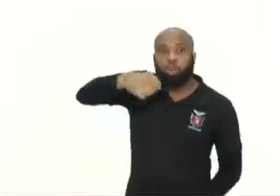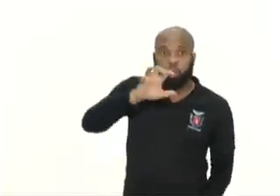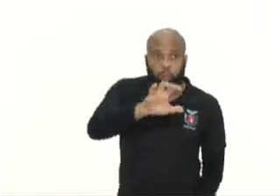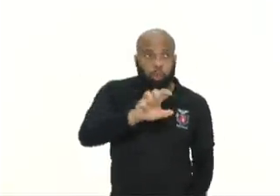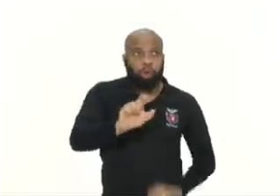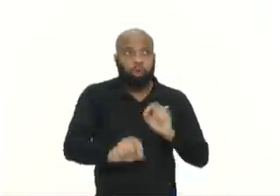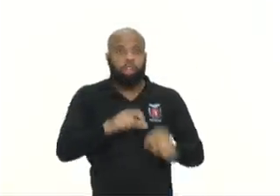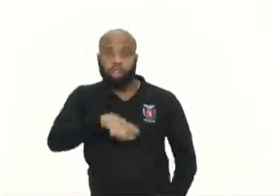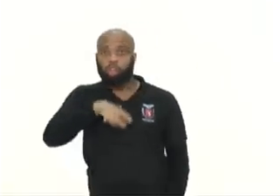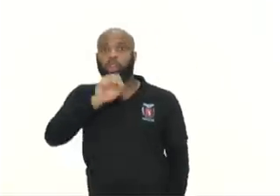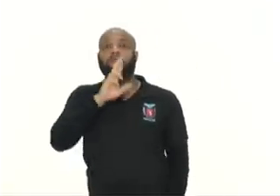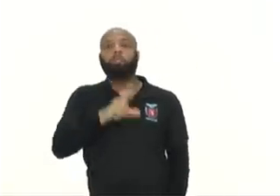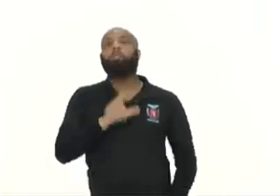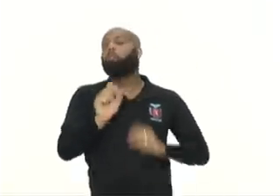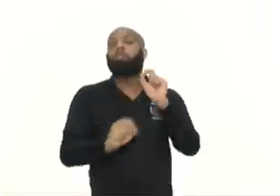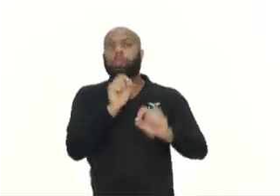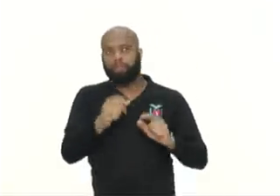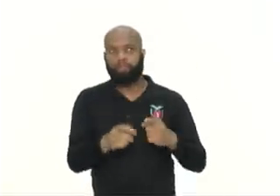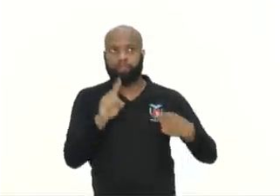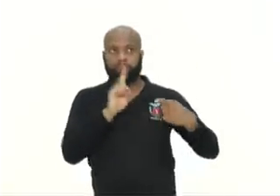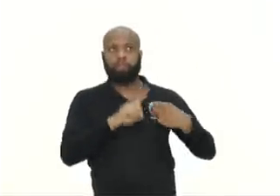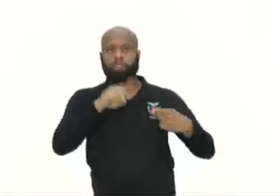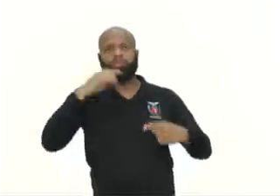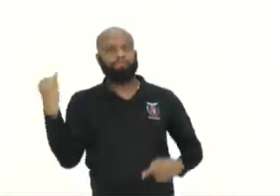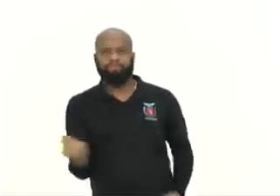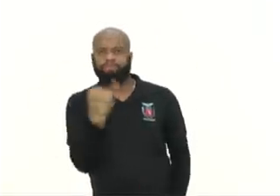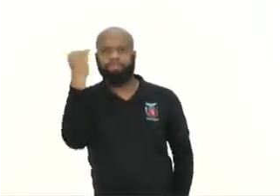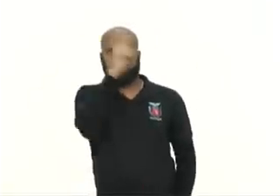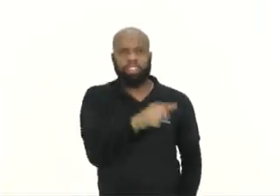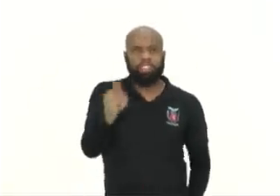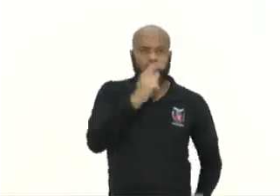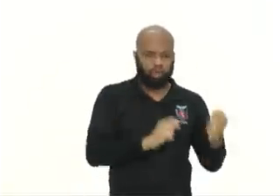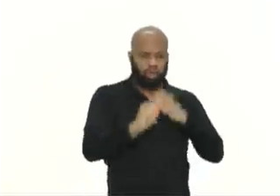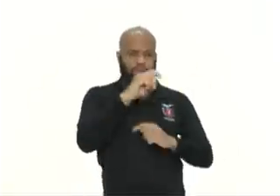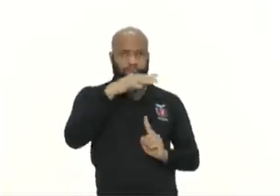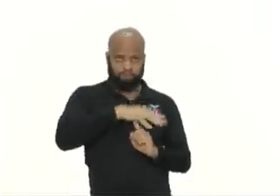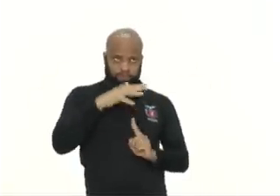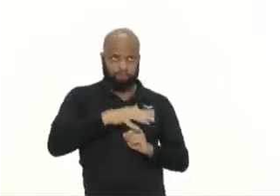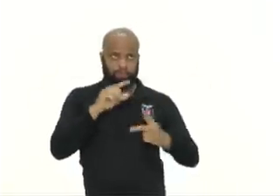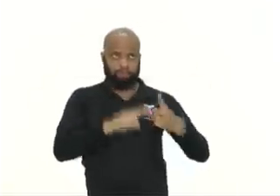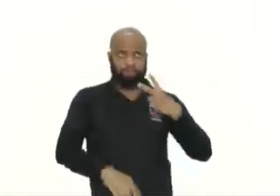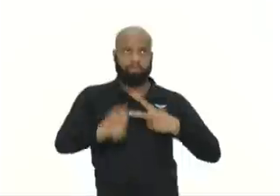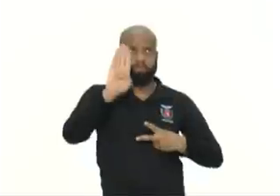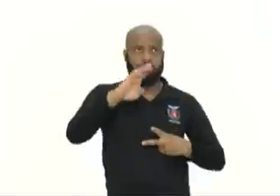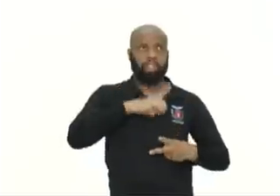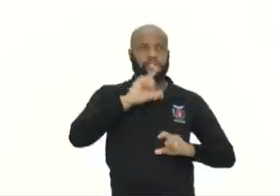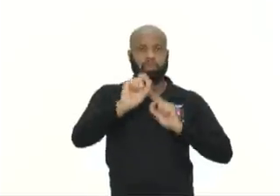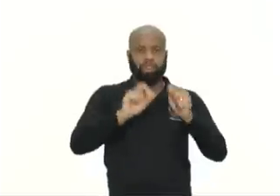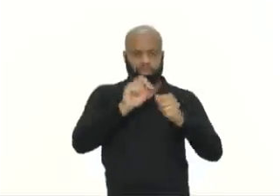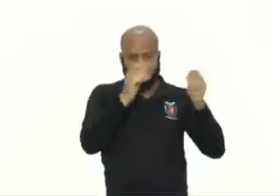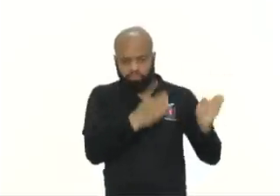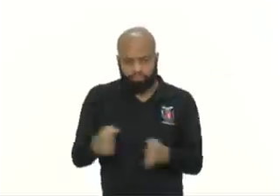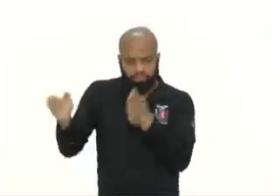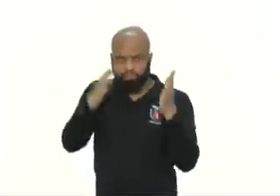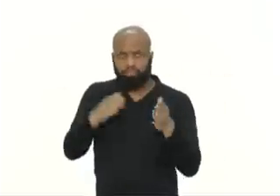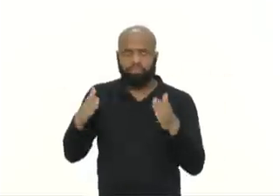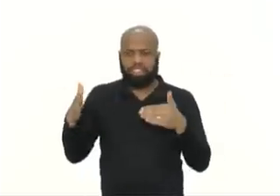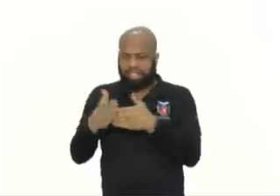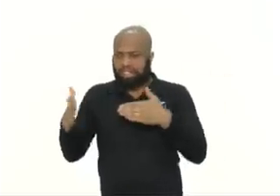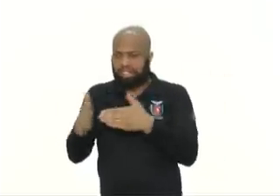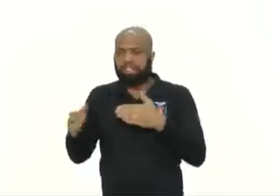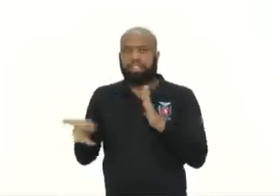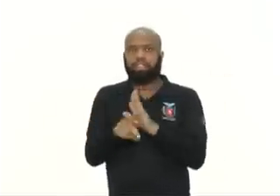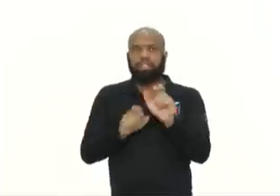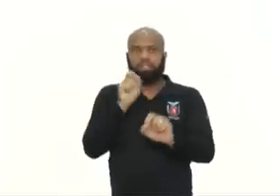Paraná, nós podemos afirmar que foi um importante ciclo econômico para o Paraná. Letra B, a produção ficou restrita para